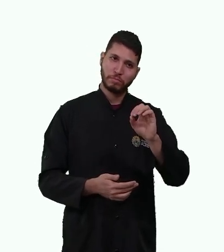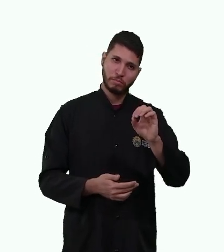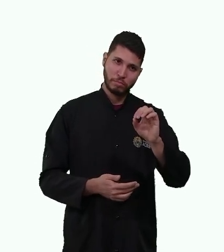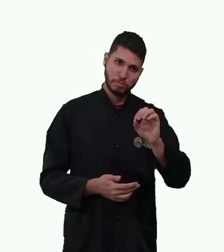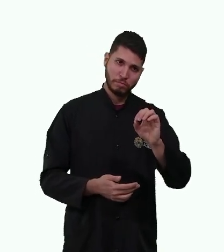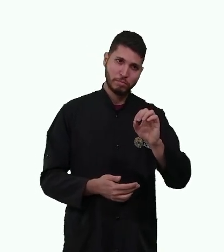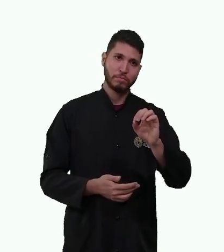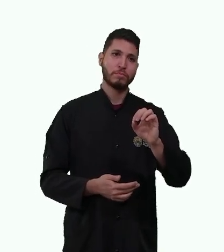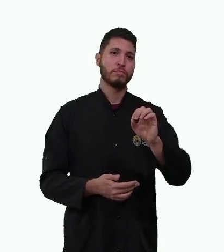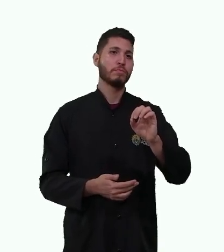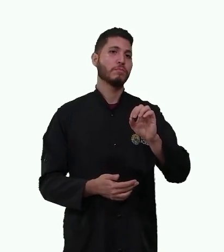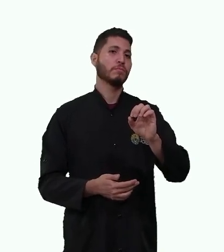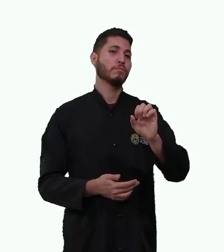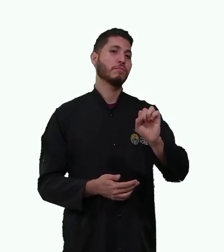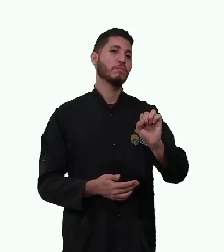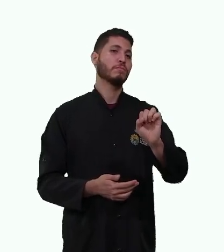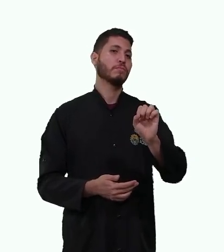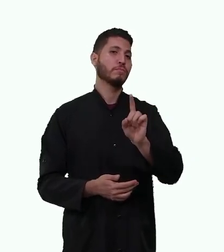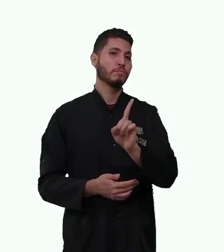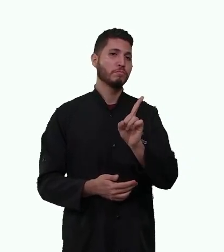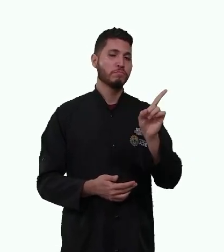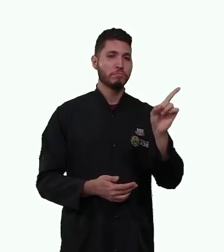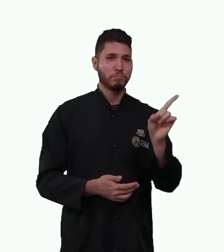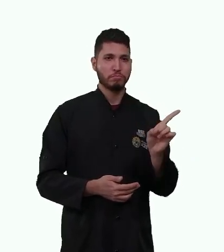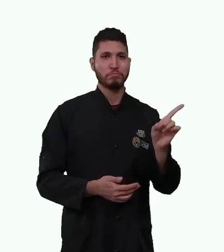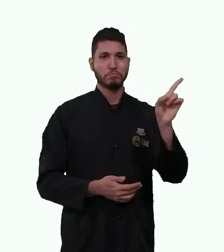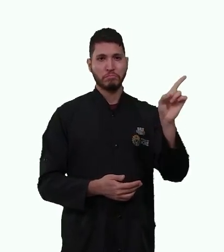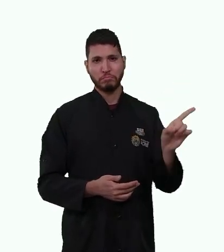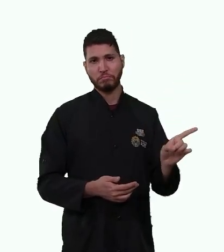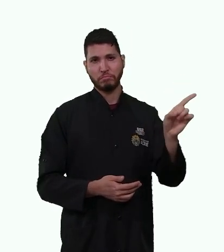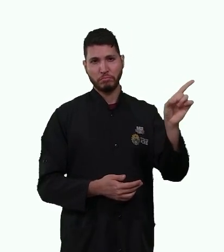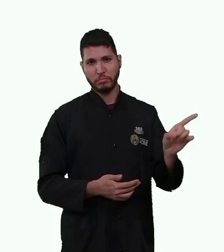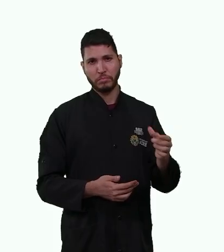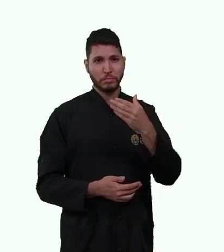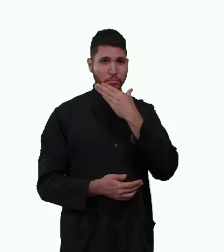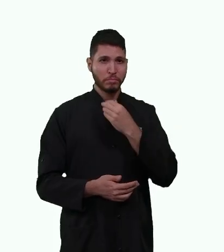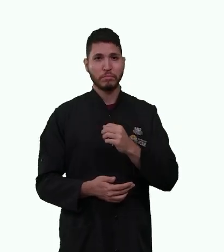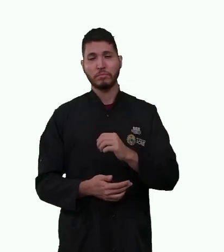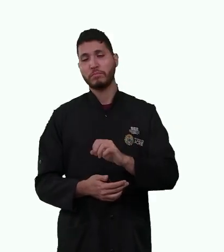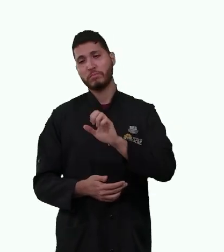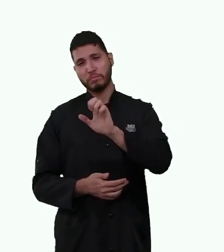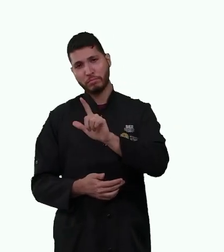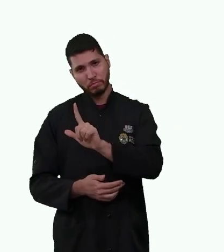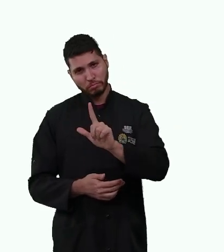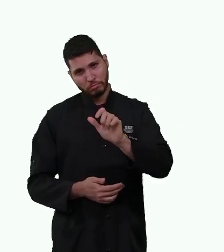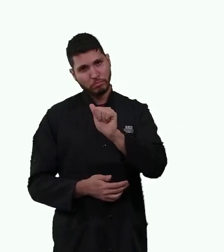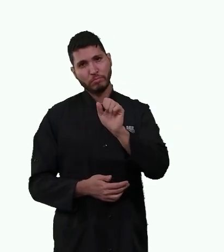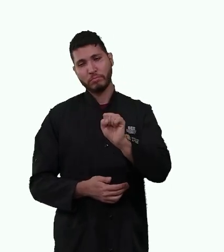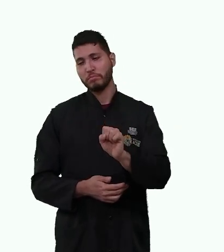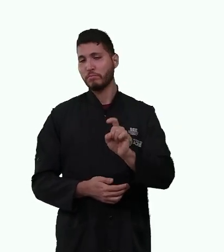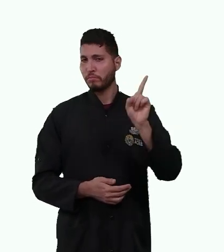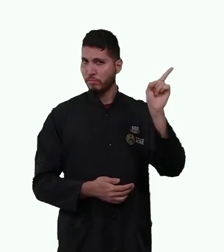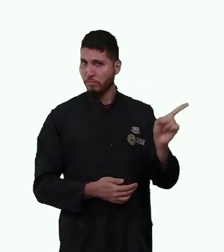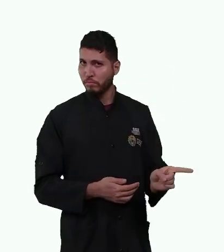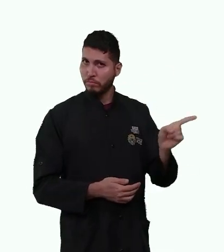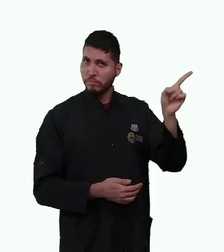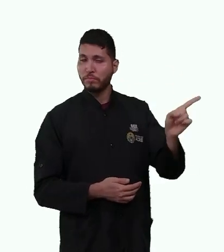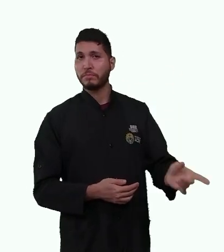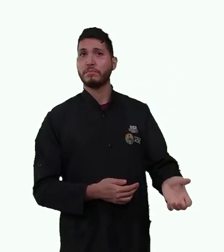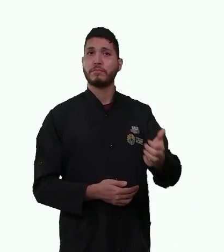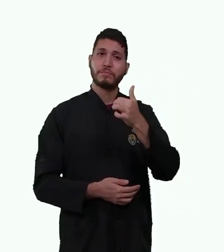elas, significa elas, e ustedes significa vocês, que nós também vamos utilizar em